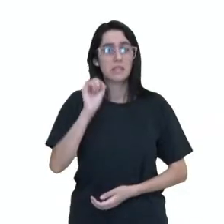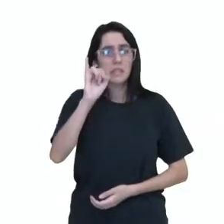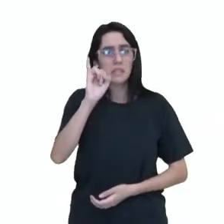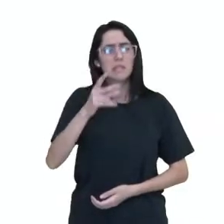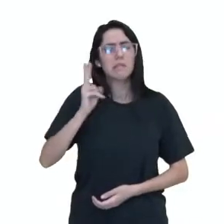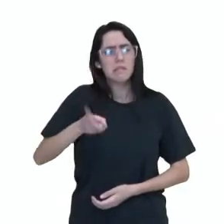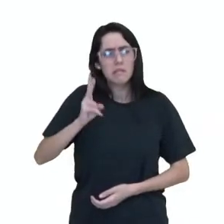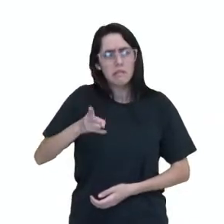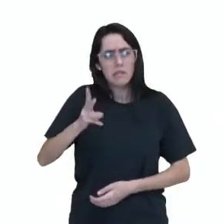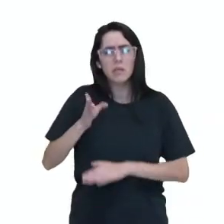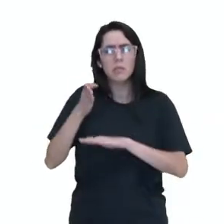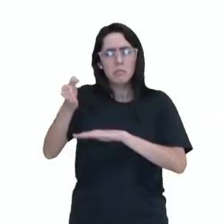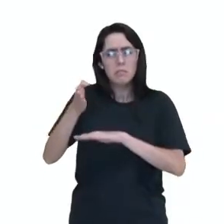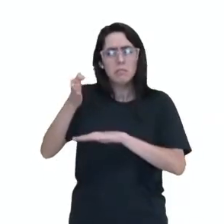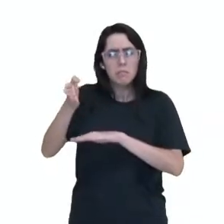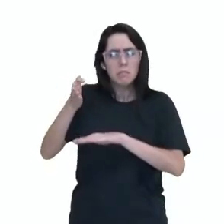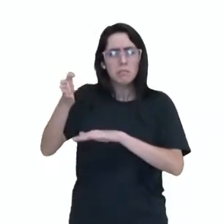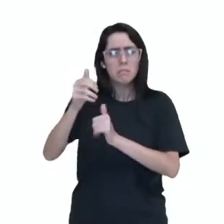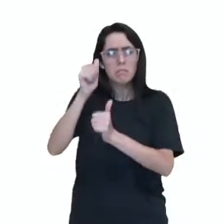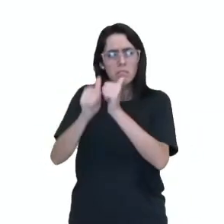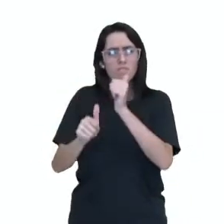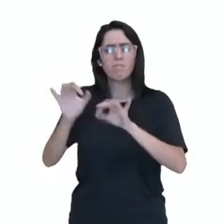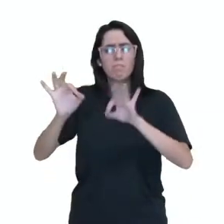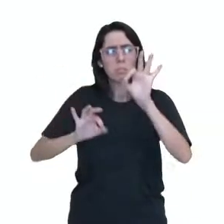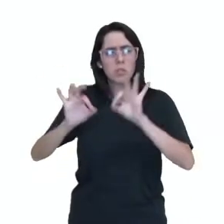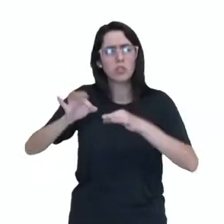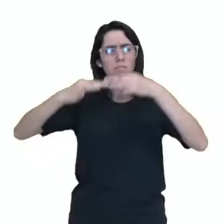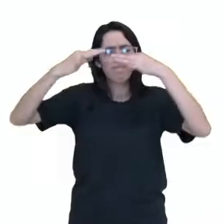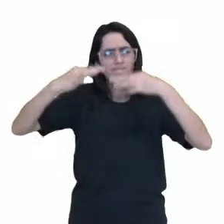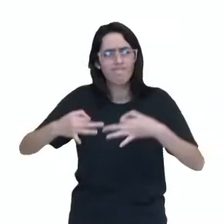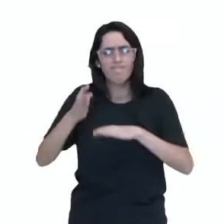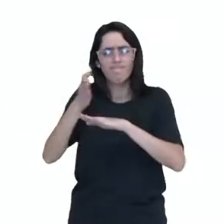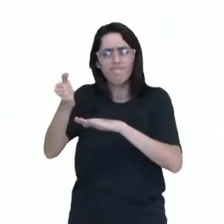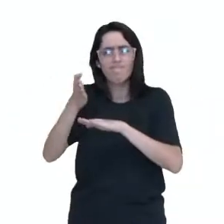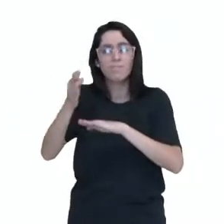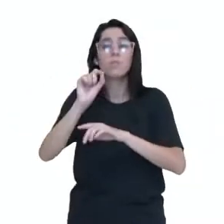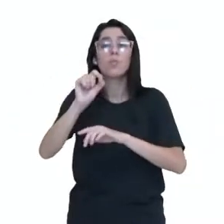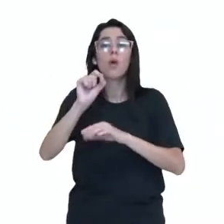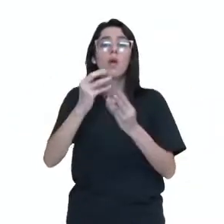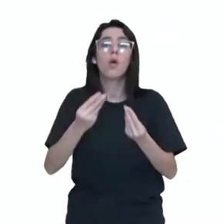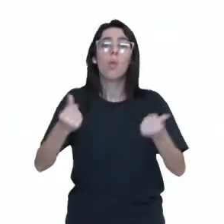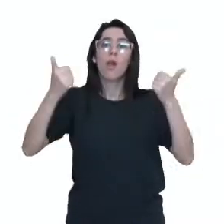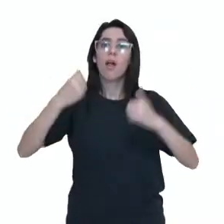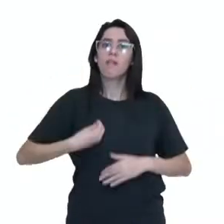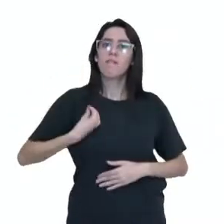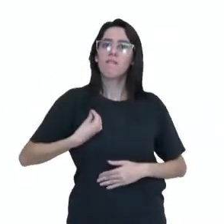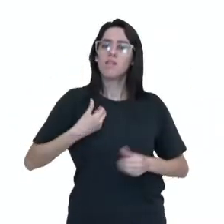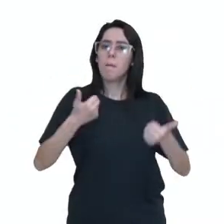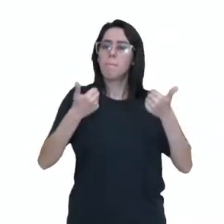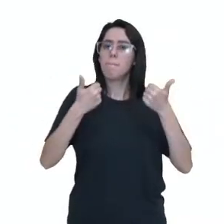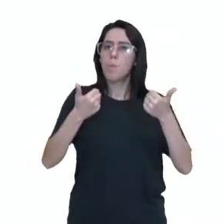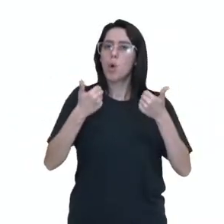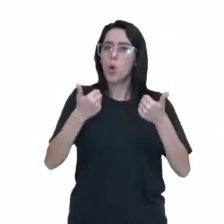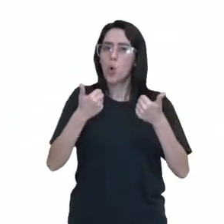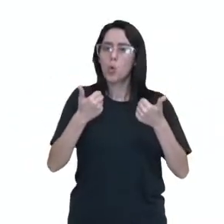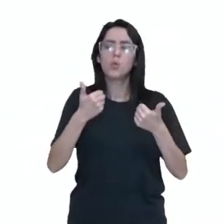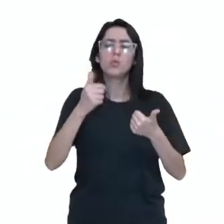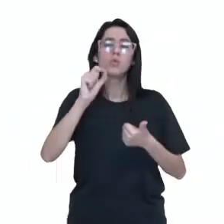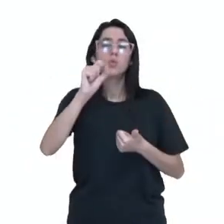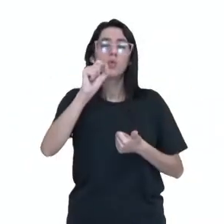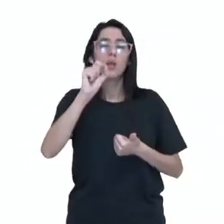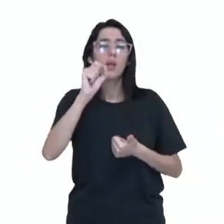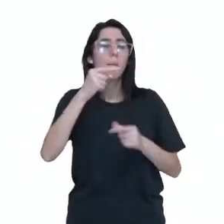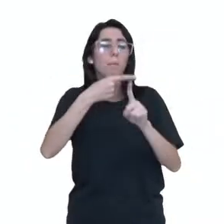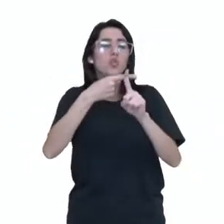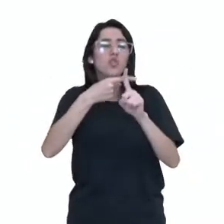de uma atividade física bem planejada oferece uma melhor qualidade de vida por meio de benefícios como, olha